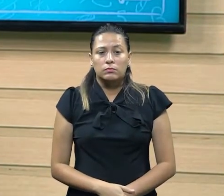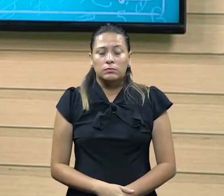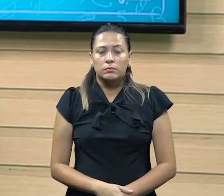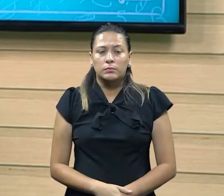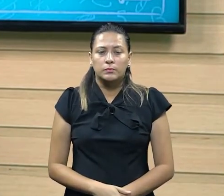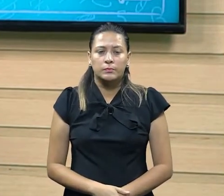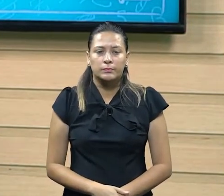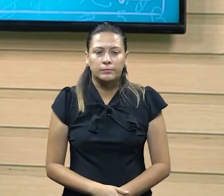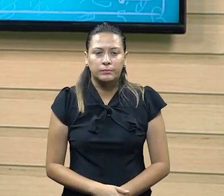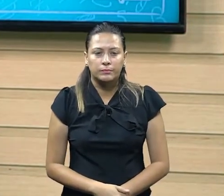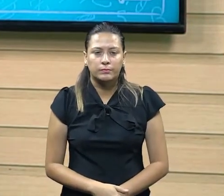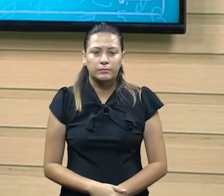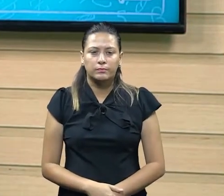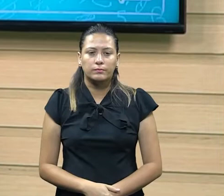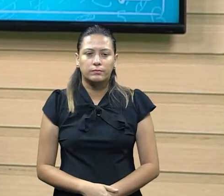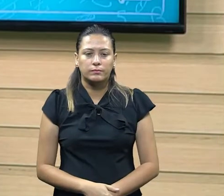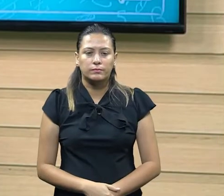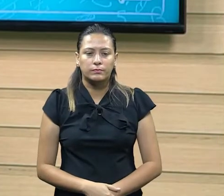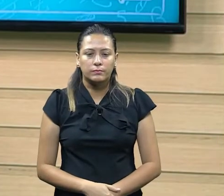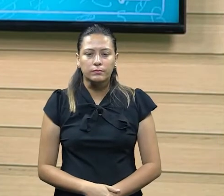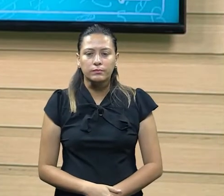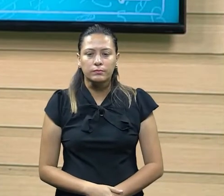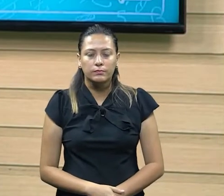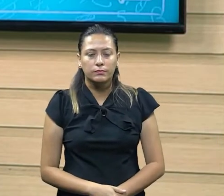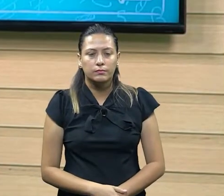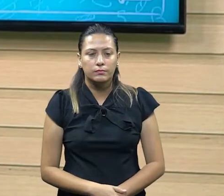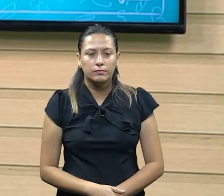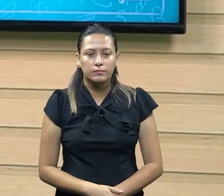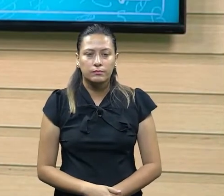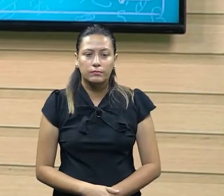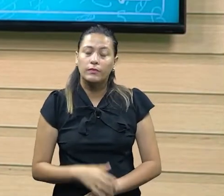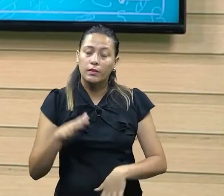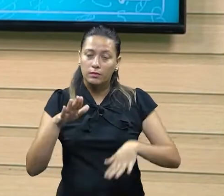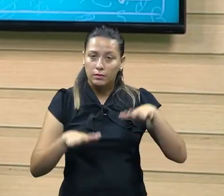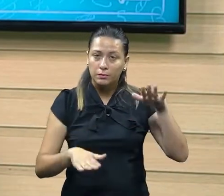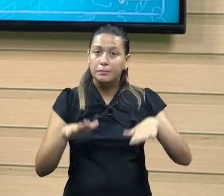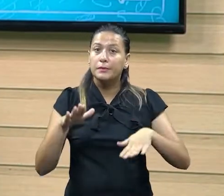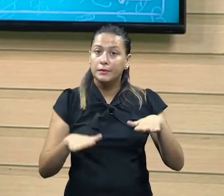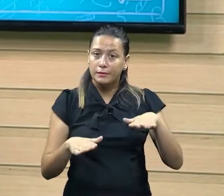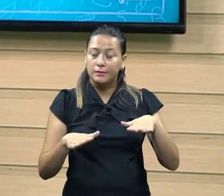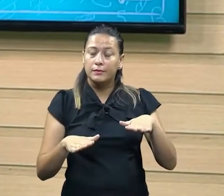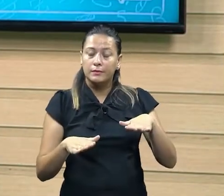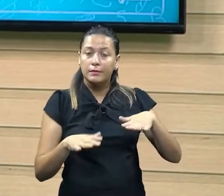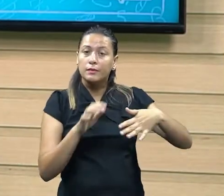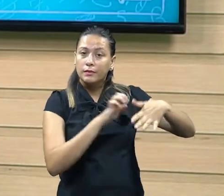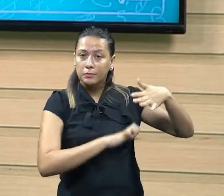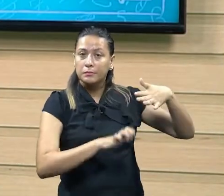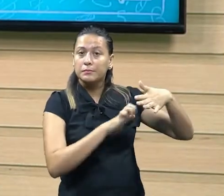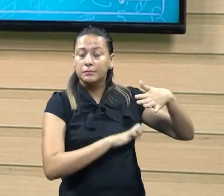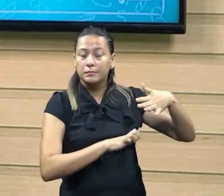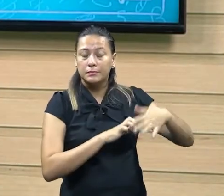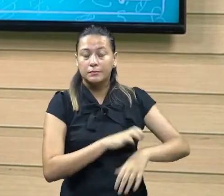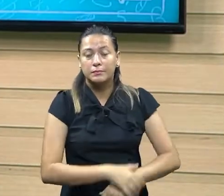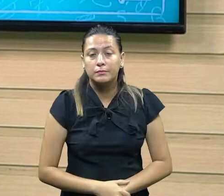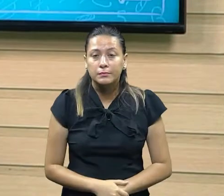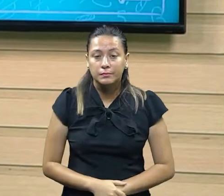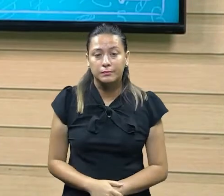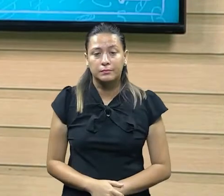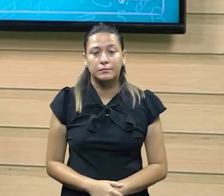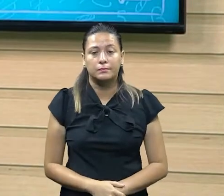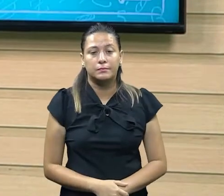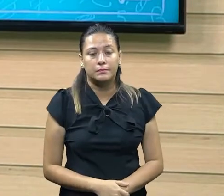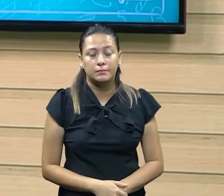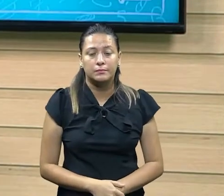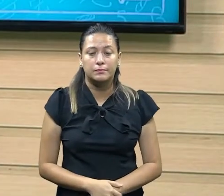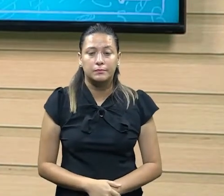essa parte, esse tratamento que você vai fazer vai depender muito da empresa. Então, tudo aquilo que você for aplicar